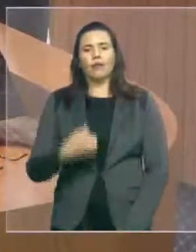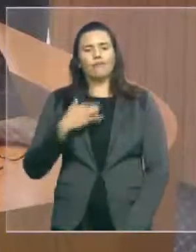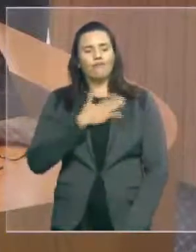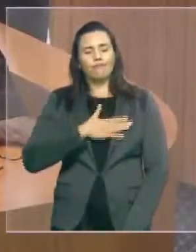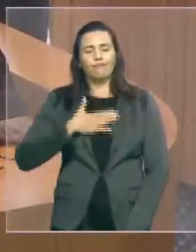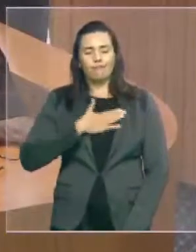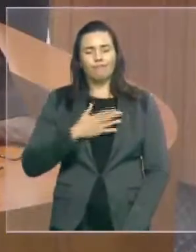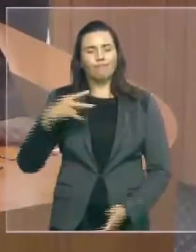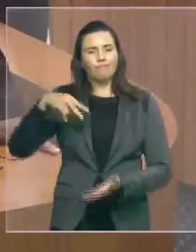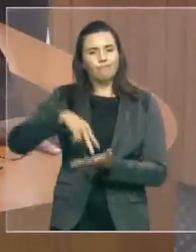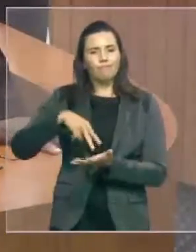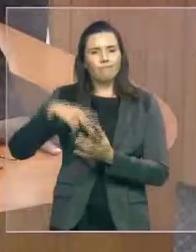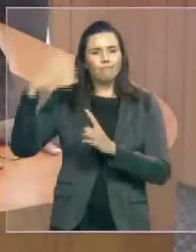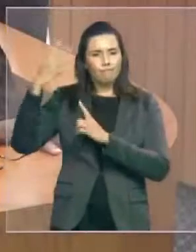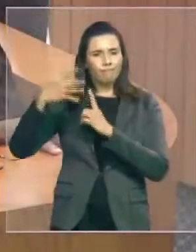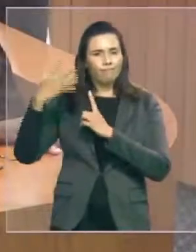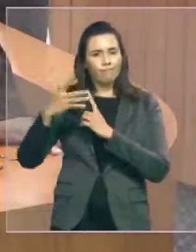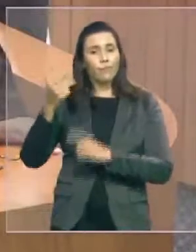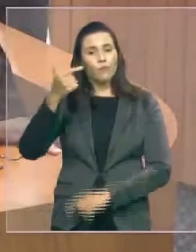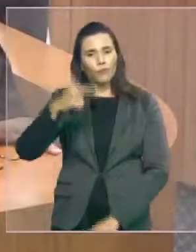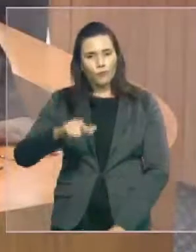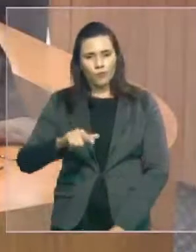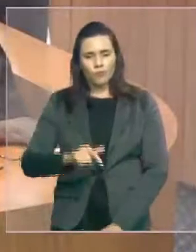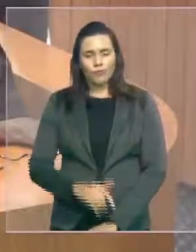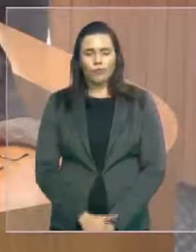casa novamente. Todos